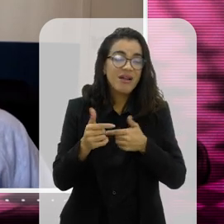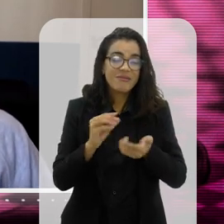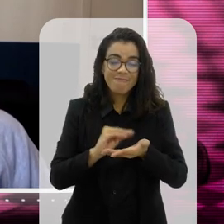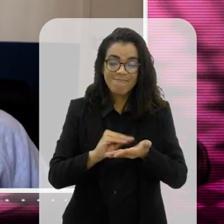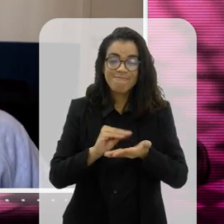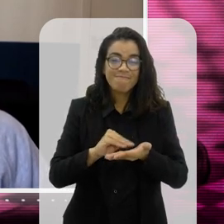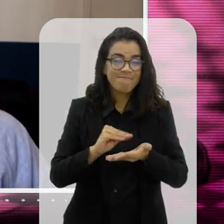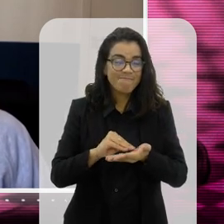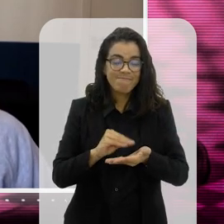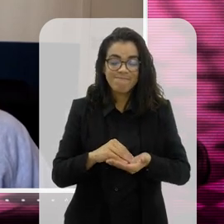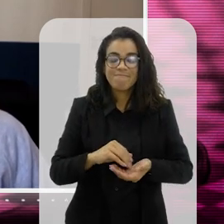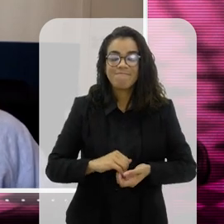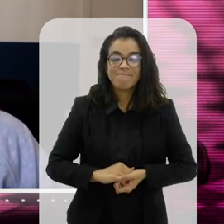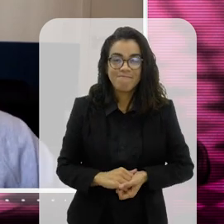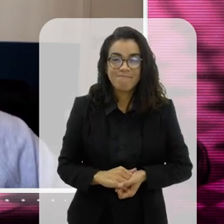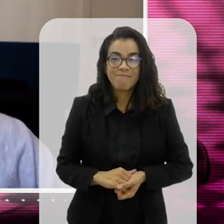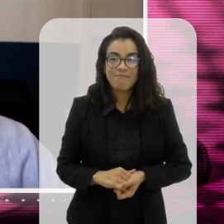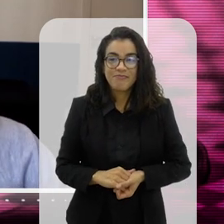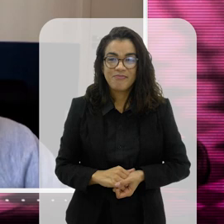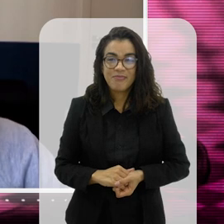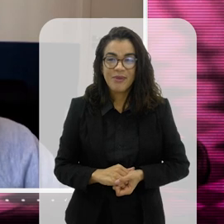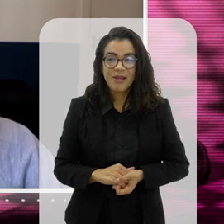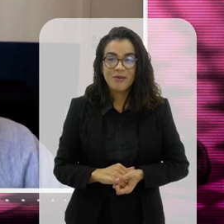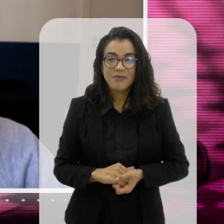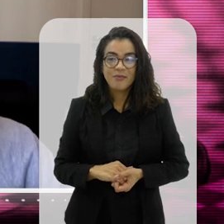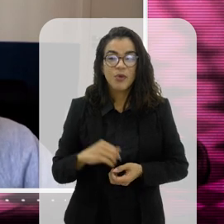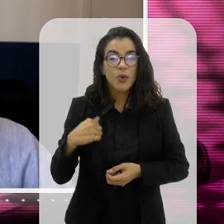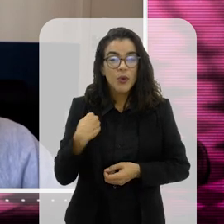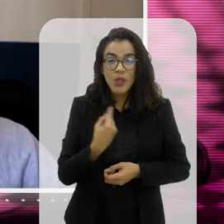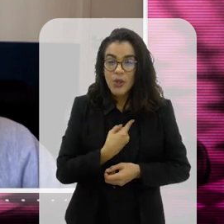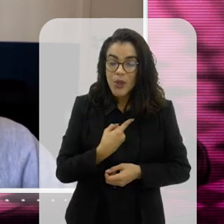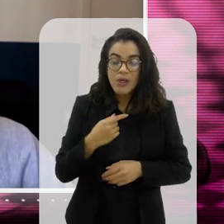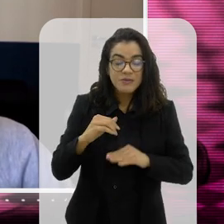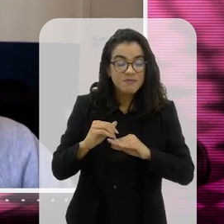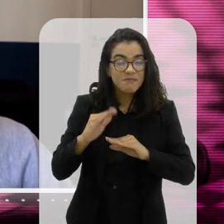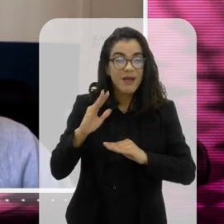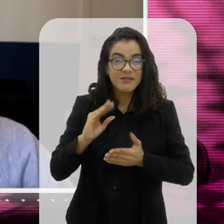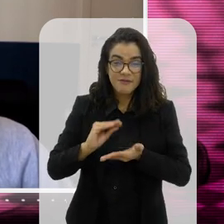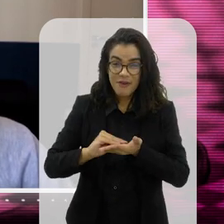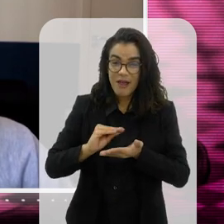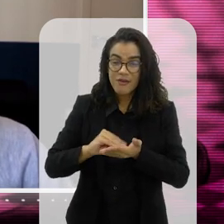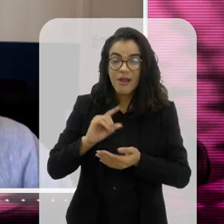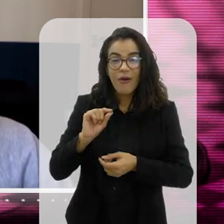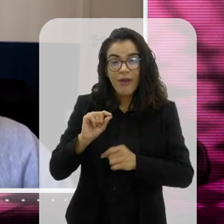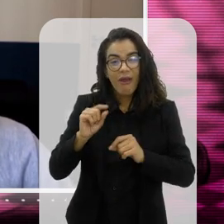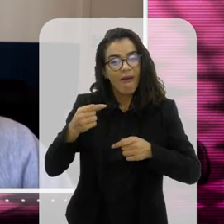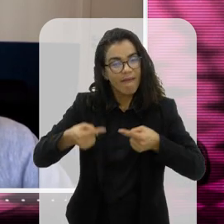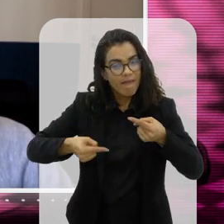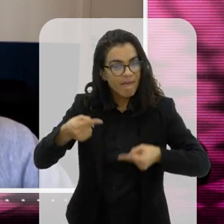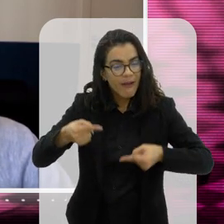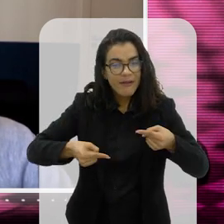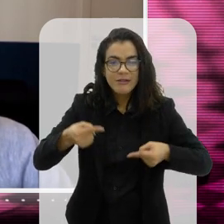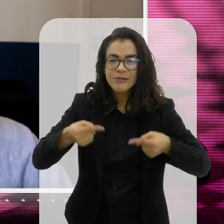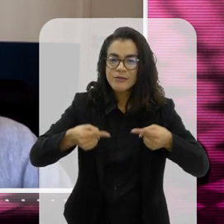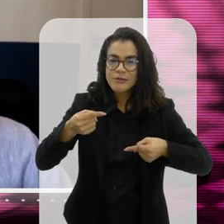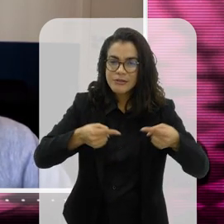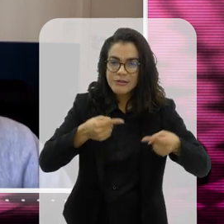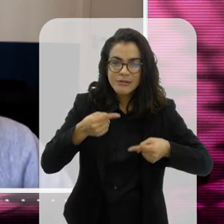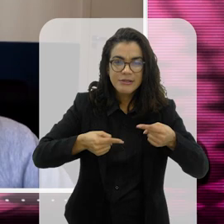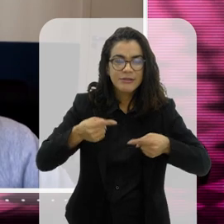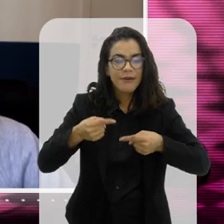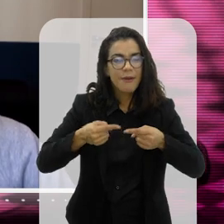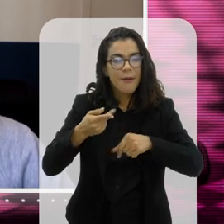querida. Bora, não tem atalho, não. O que a gente mais tem que fazer, na verdade, é fomentar essa discussão,